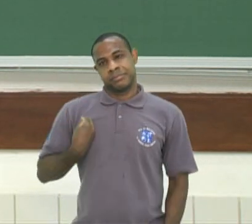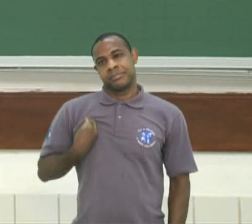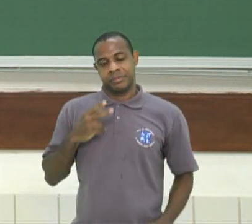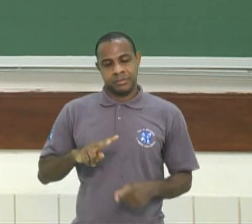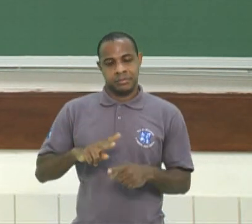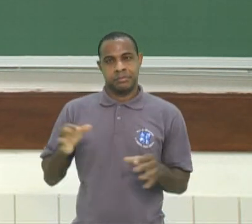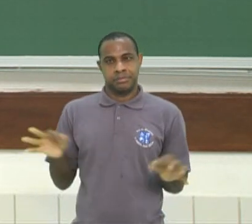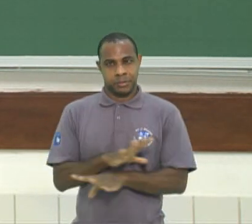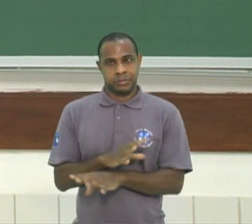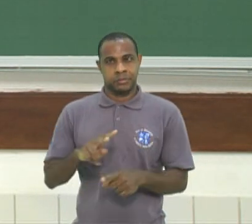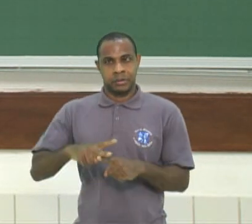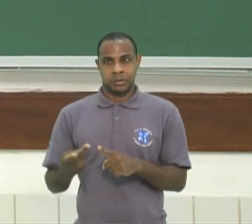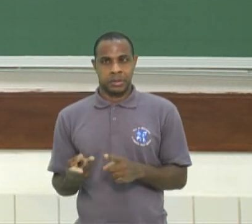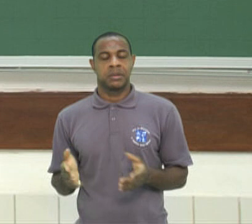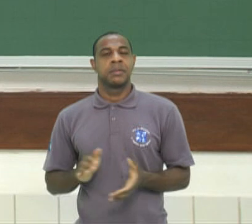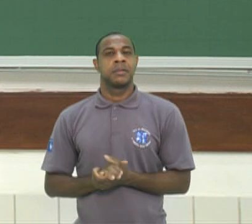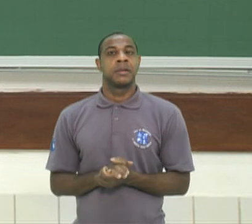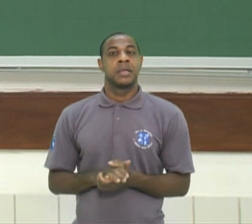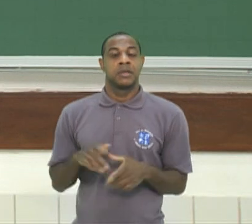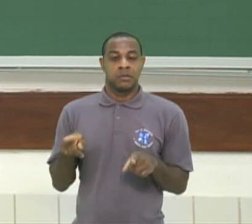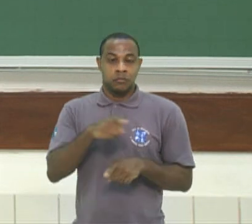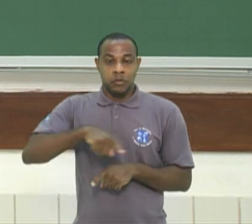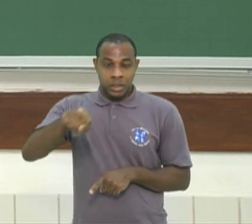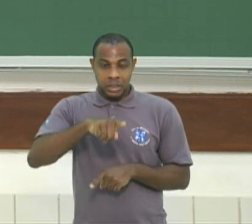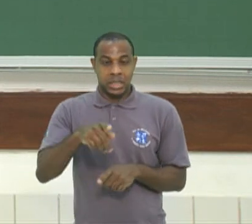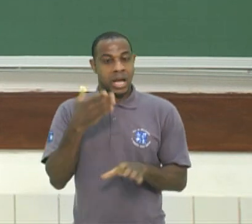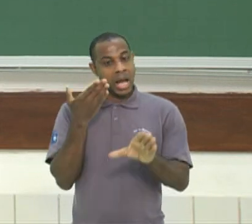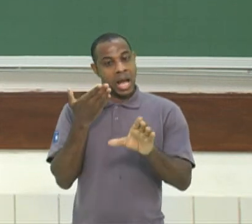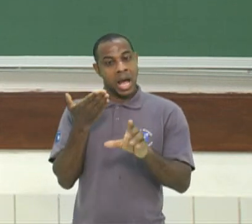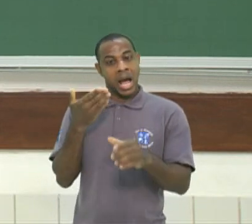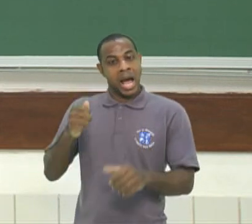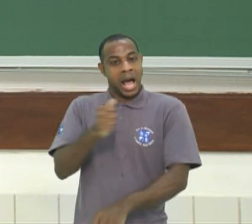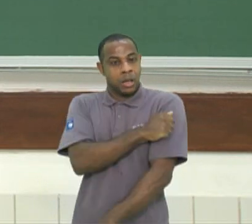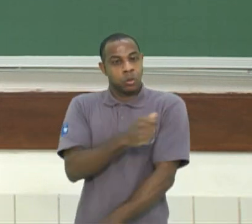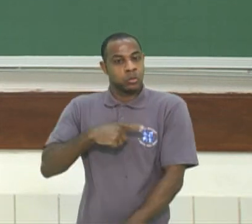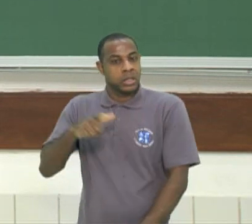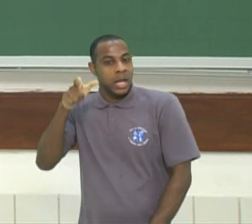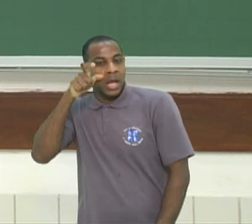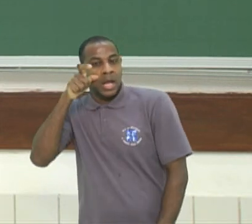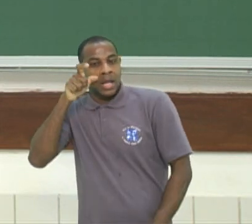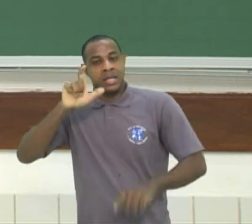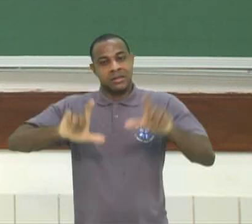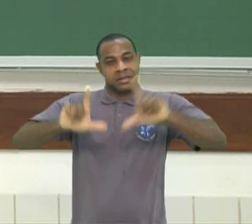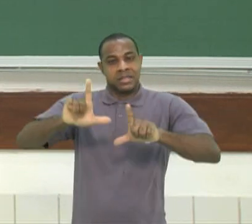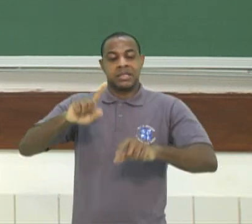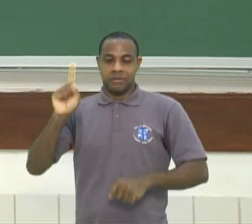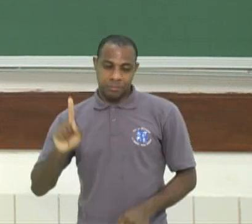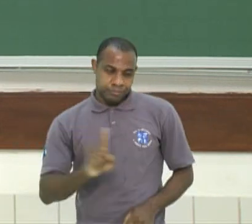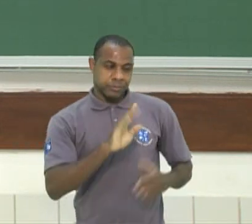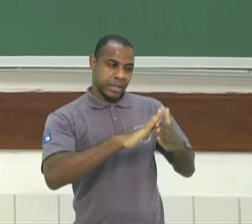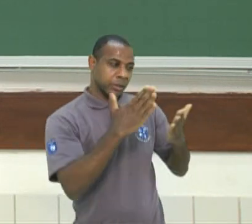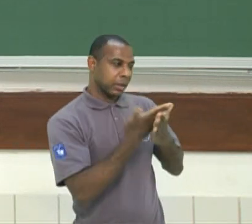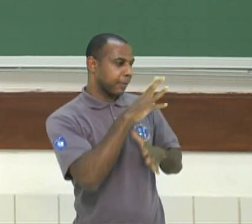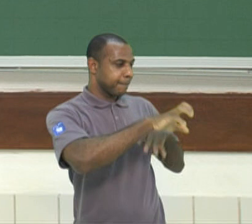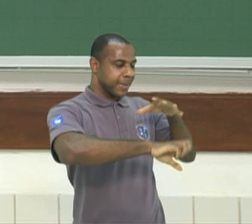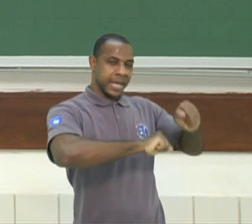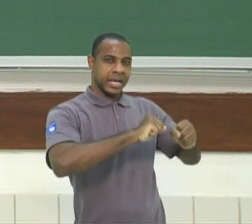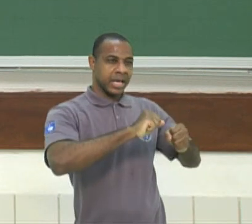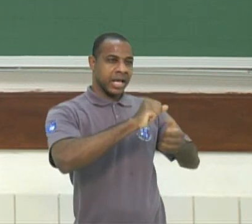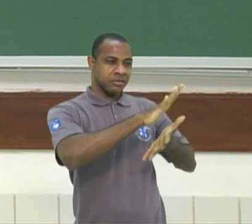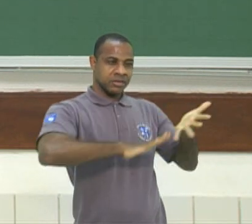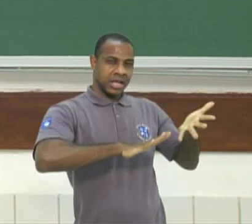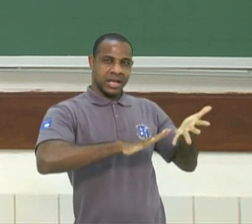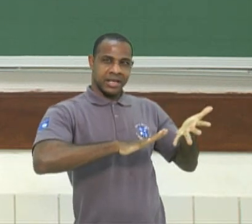registrada. E também aos alunos que nos acompanham pela TV e que pegam atividades impressas na escola,